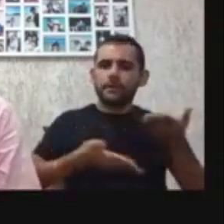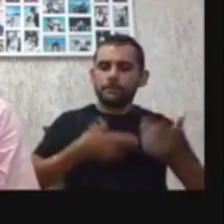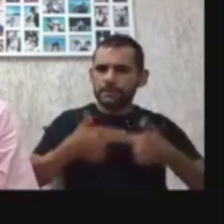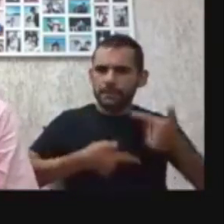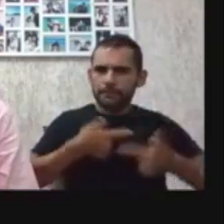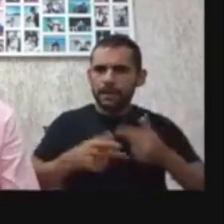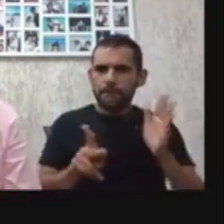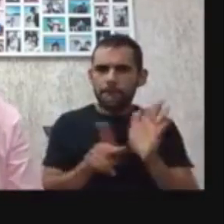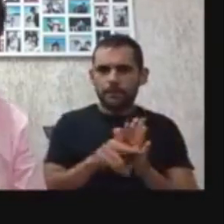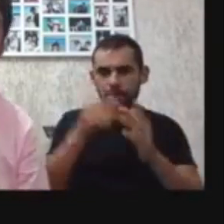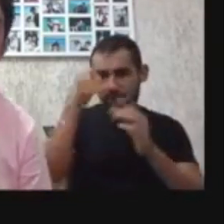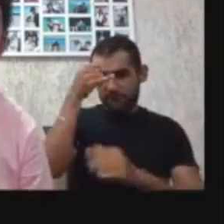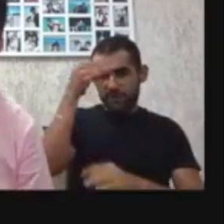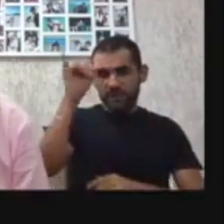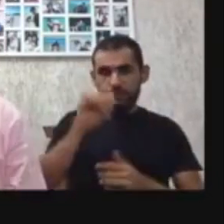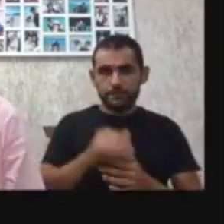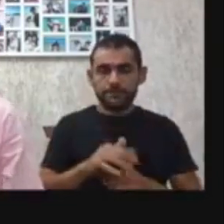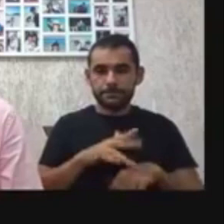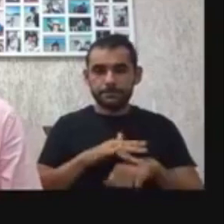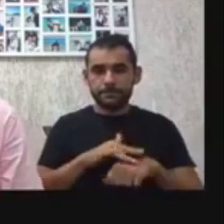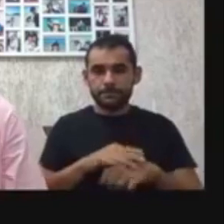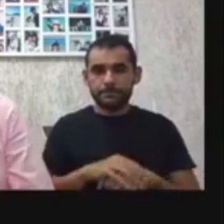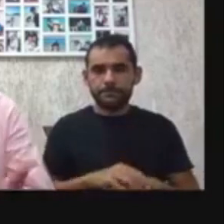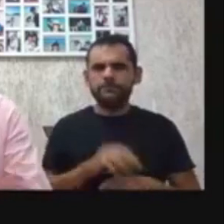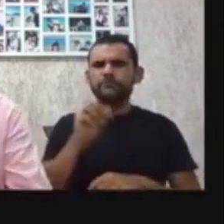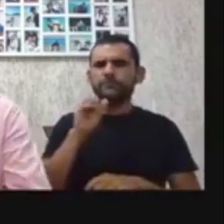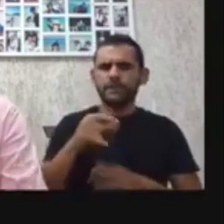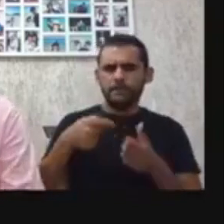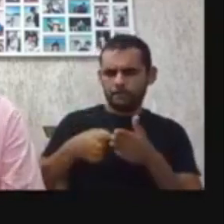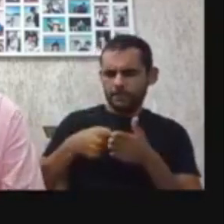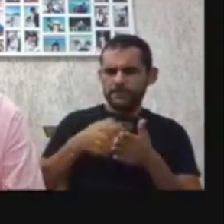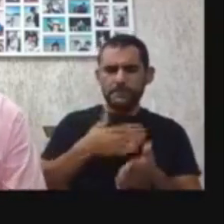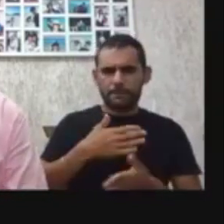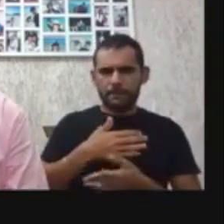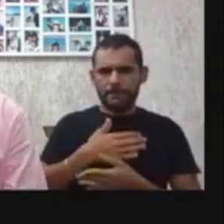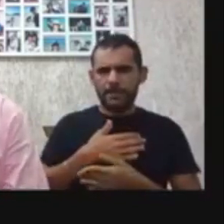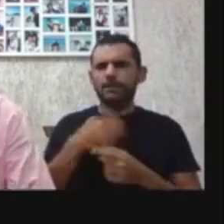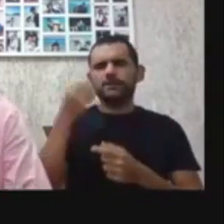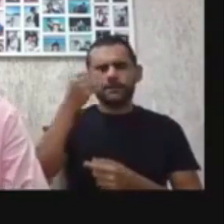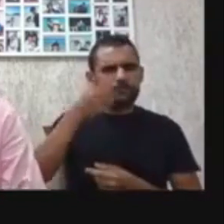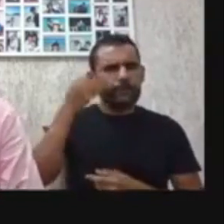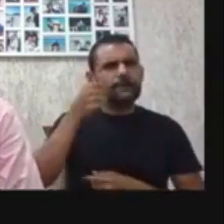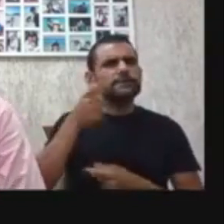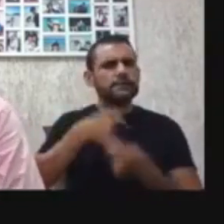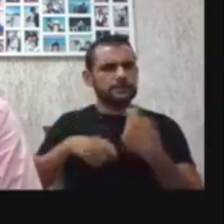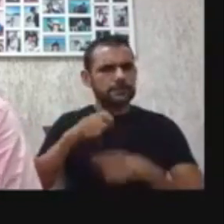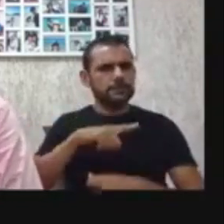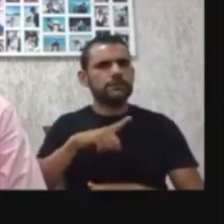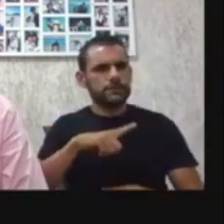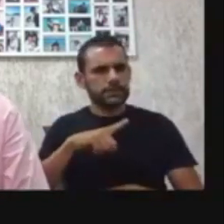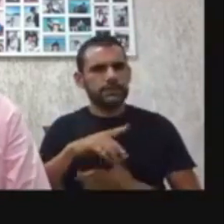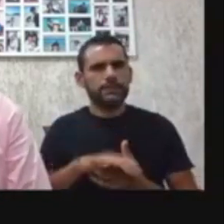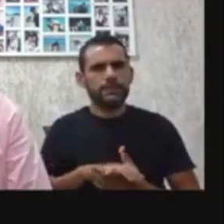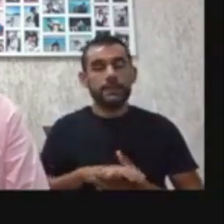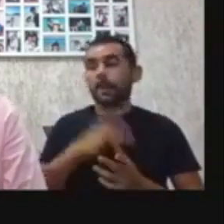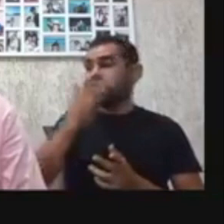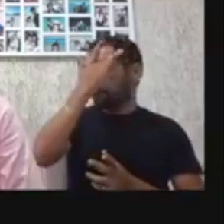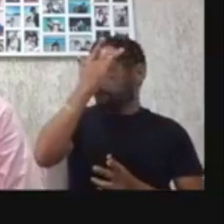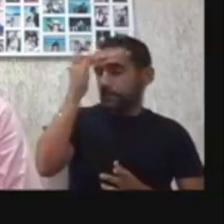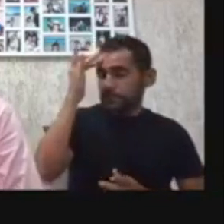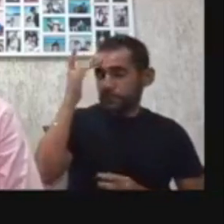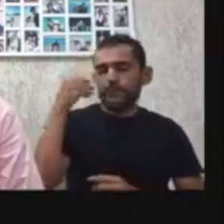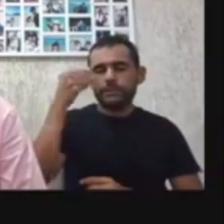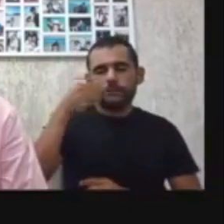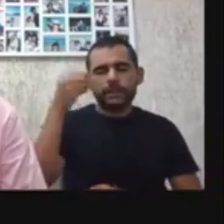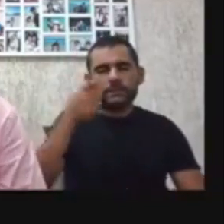Entendeu? Mas eu acredito que se as pessoas pesquisarem um pouco sobre mim, vai ver sim que eu tenho experiência administrativa, sabe? Porque tem gente que acha